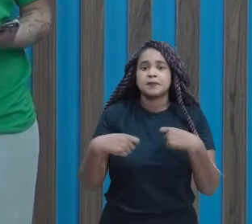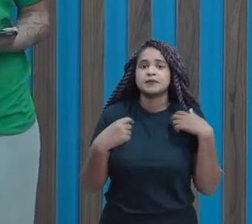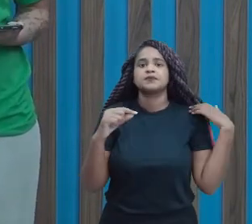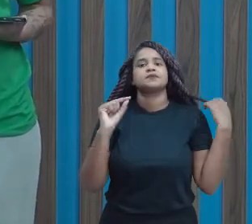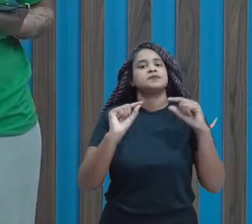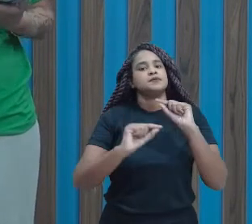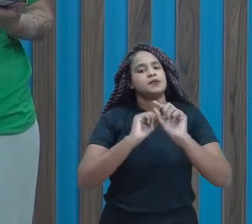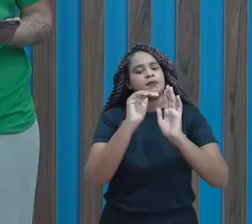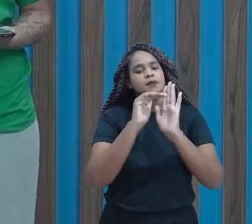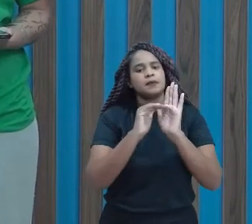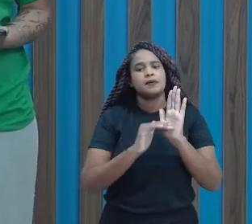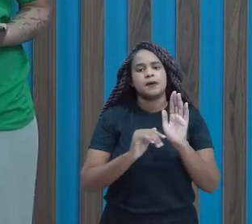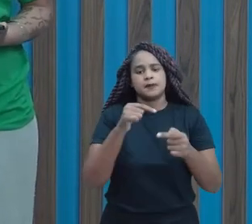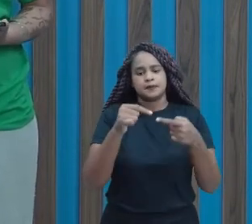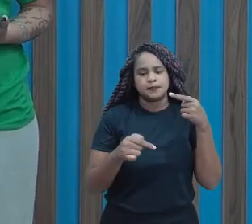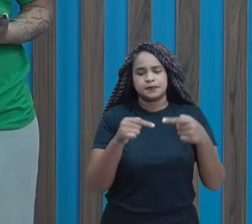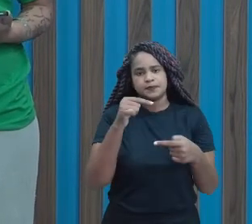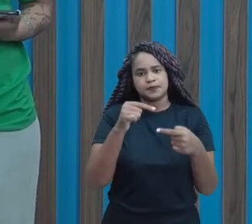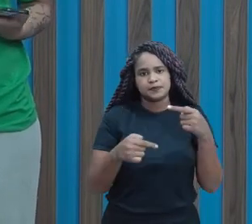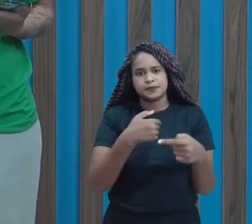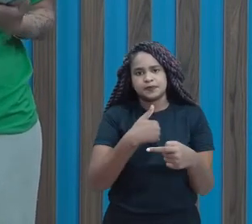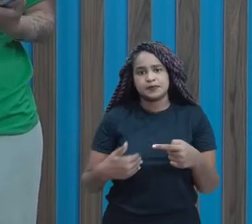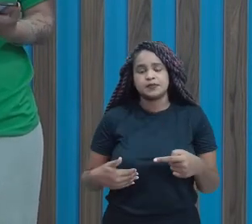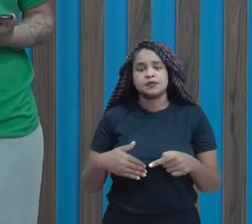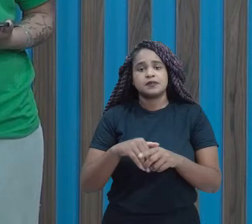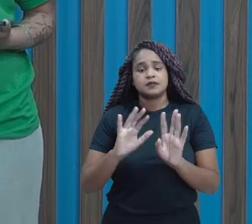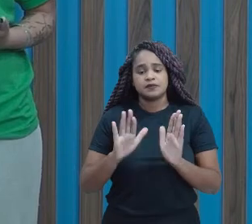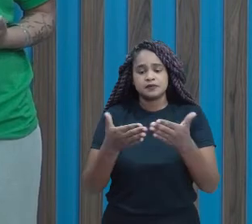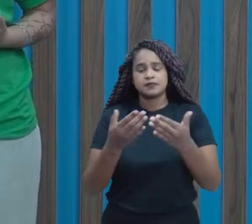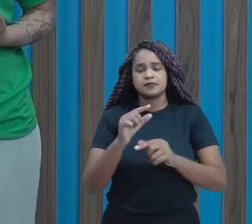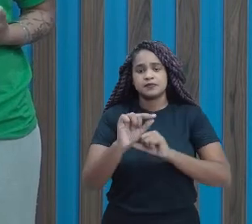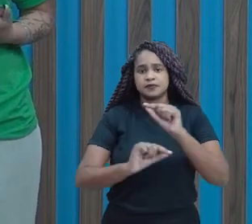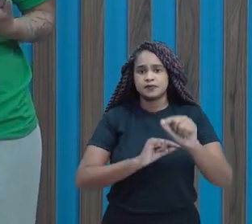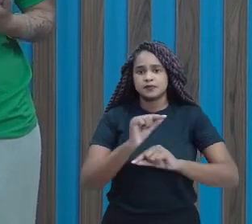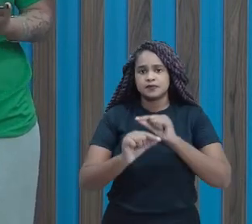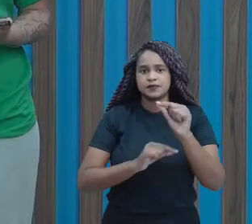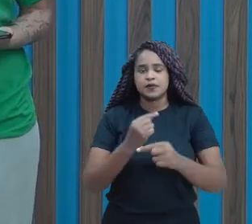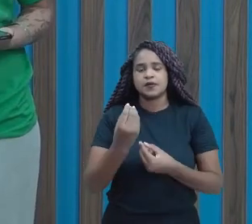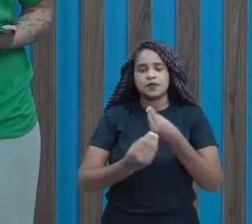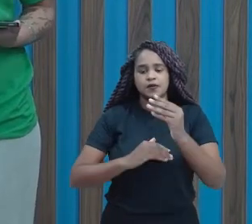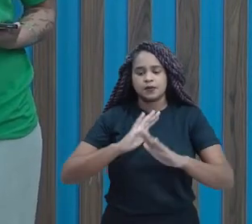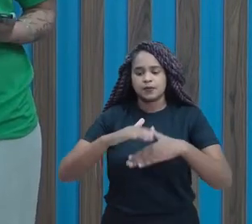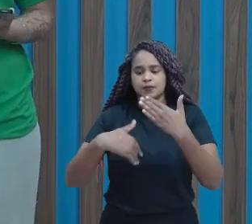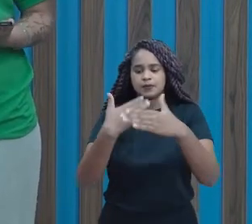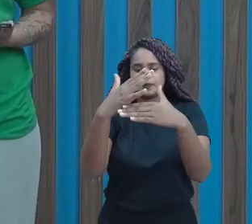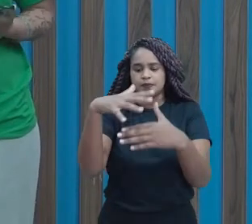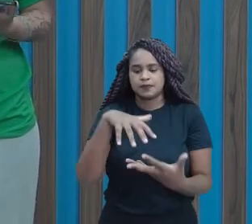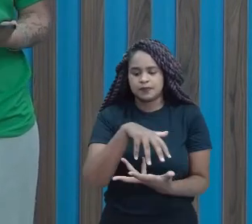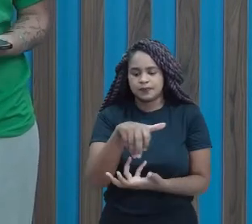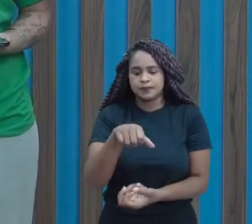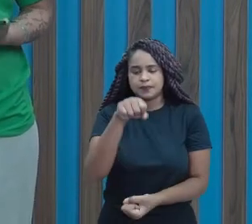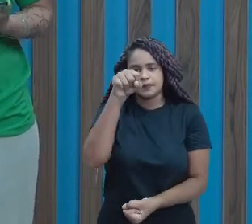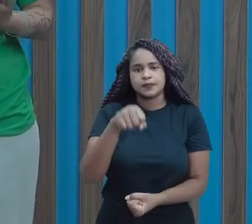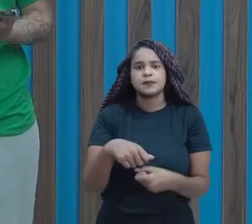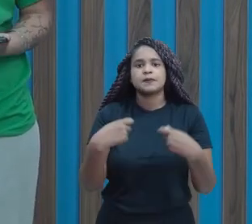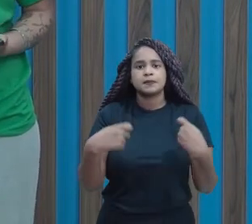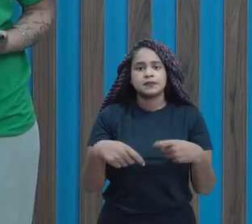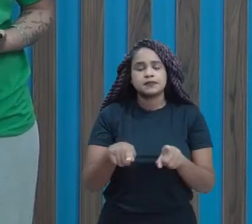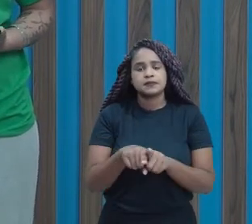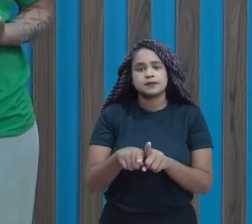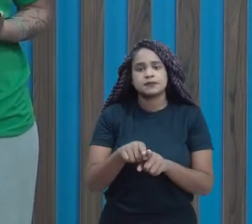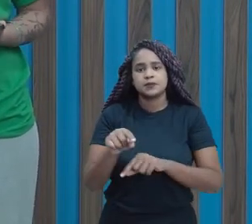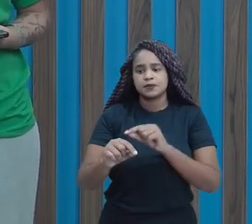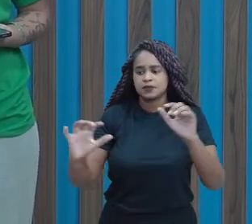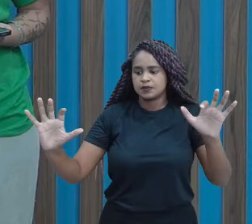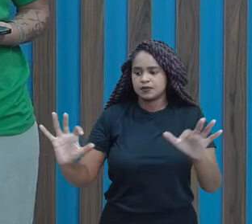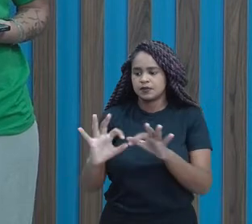dialogar nessas políticas em relação a essa questão de um desenvolvimento sustentável, ela precisa dialogar com os